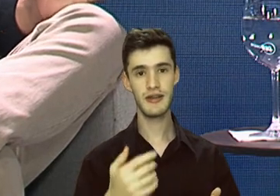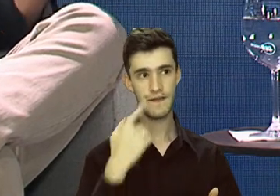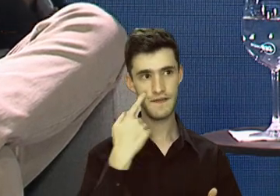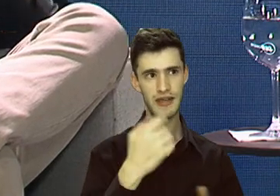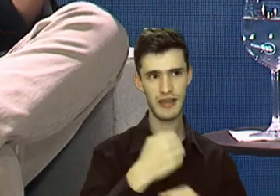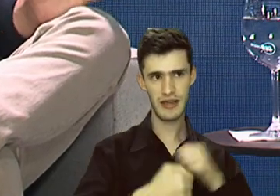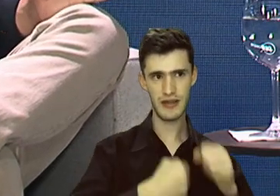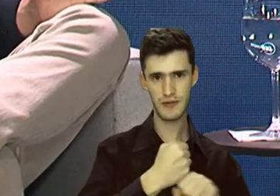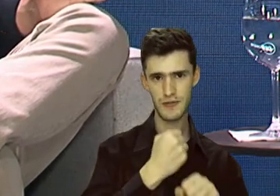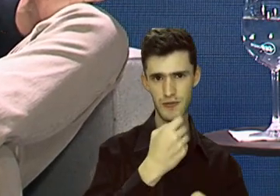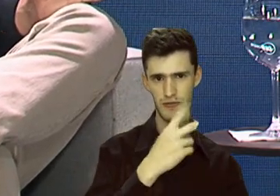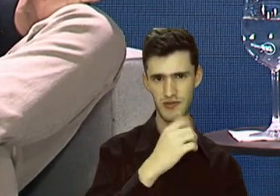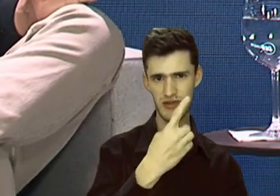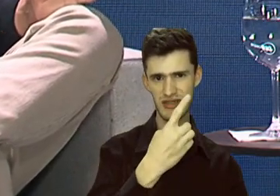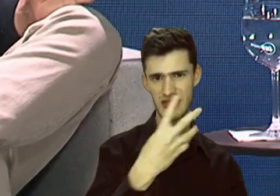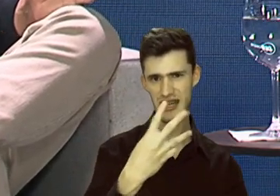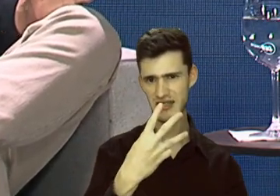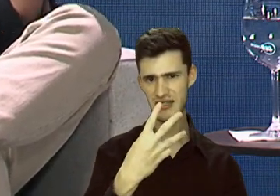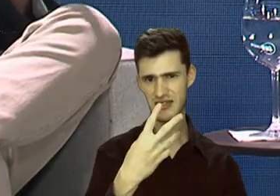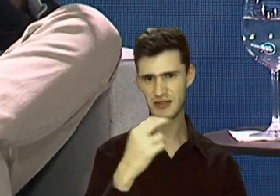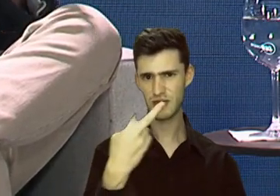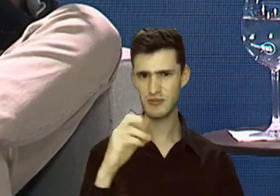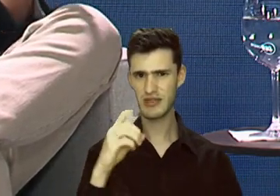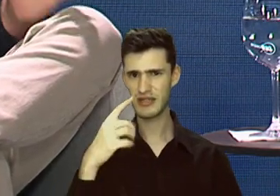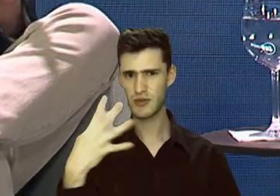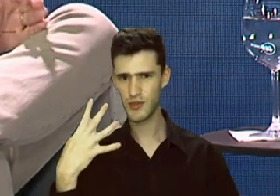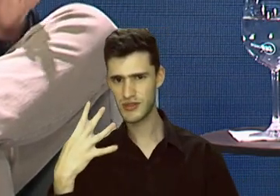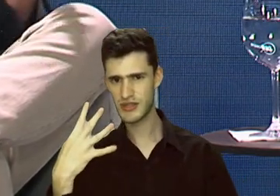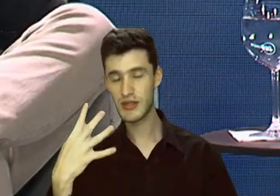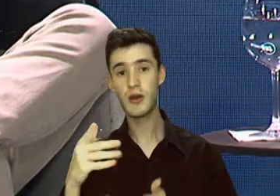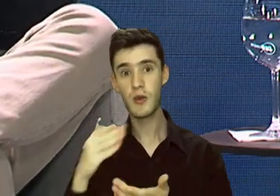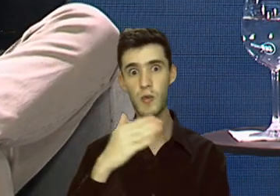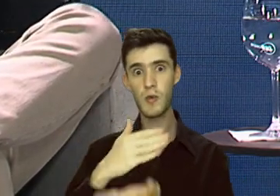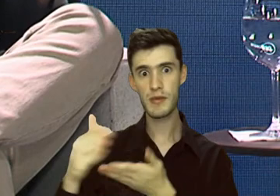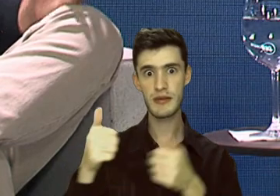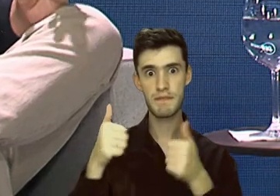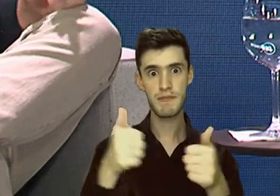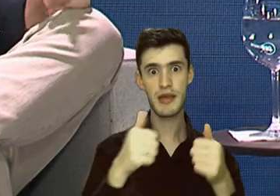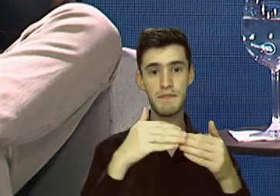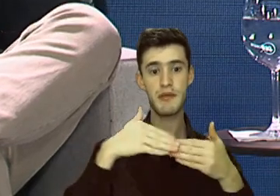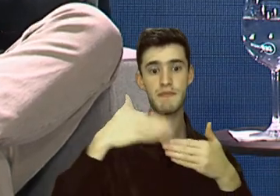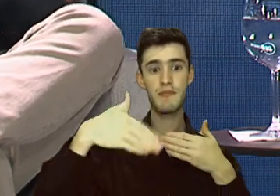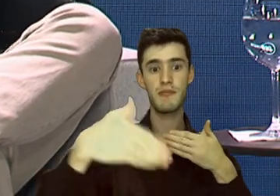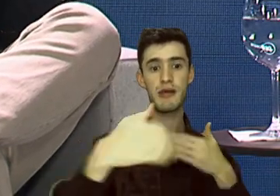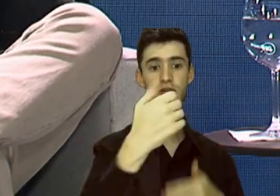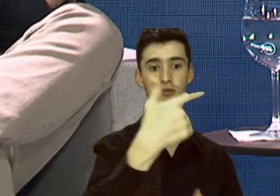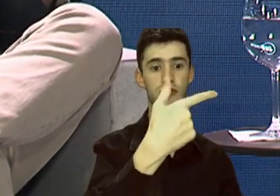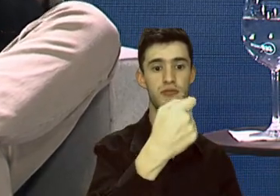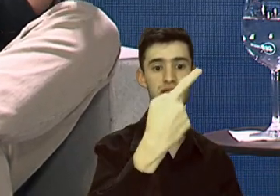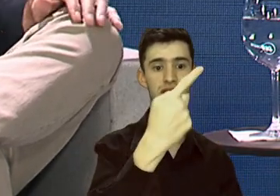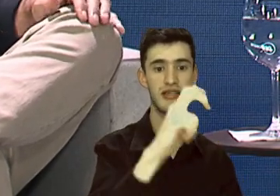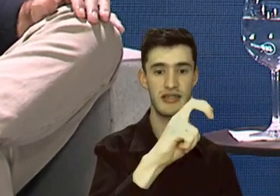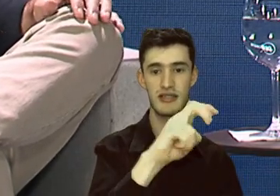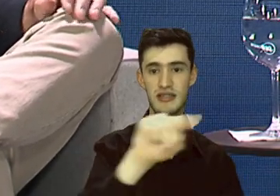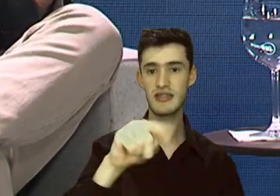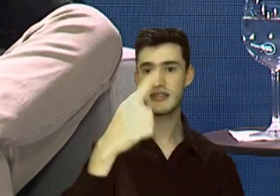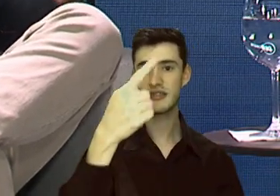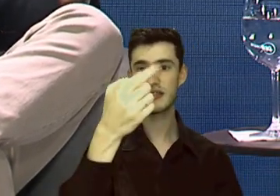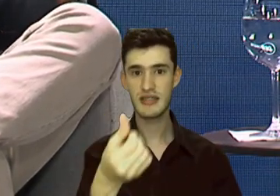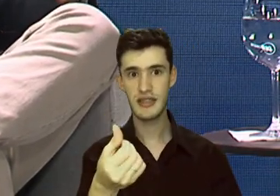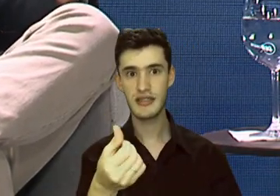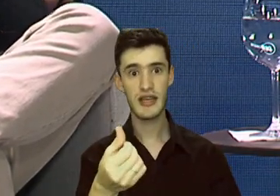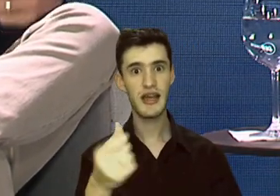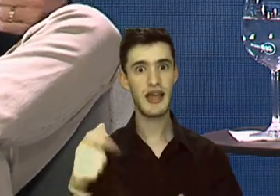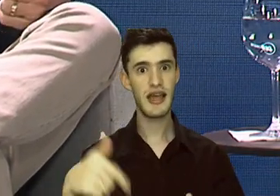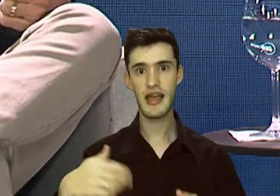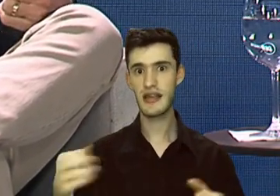a gente vai bem capitalizado para o mercado e 15 16 aquele nosso grande plano de queimar caixa de crescer a gente